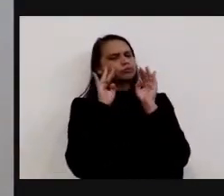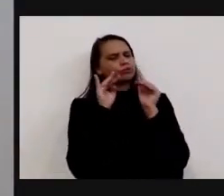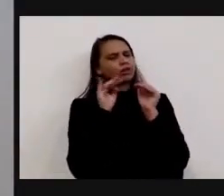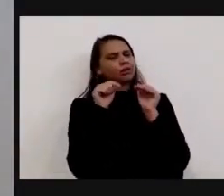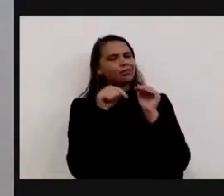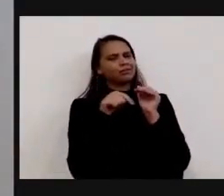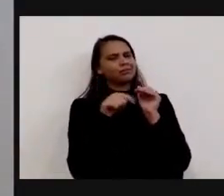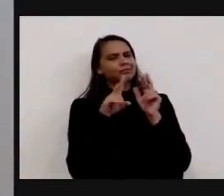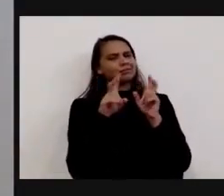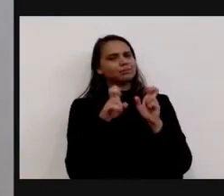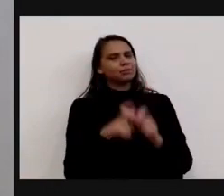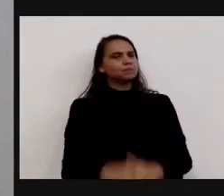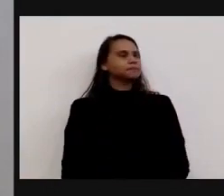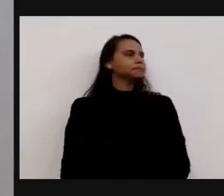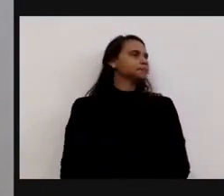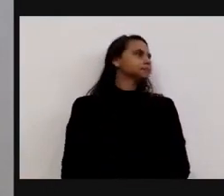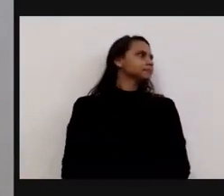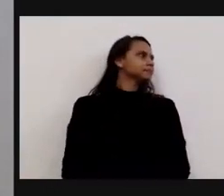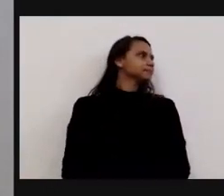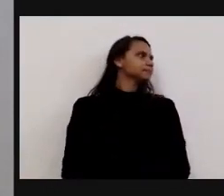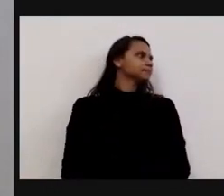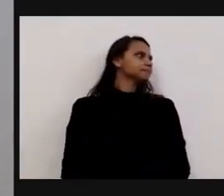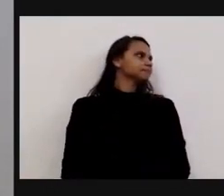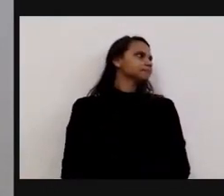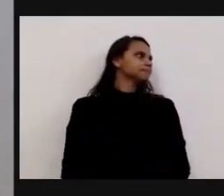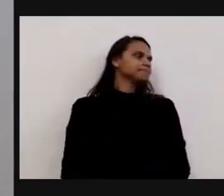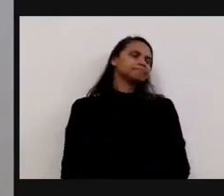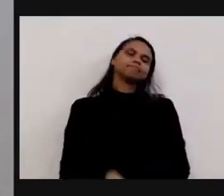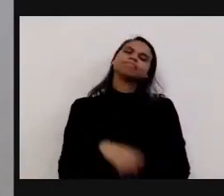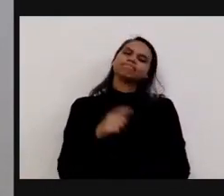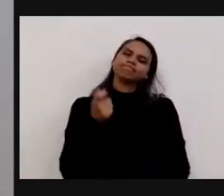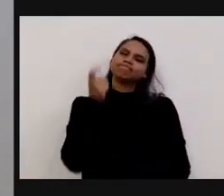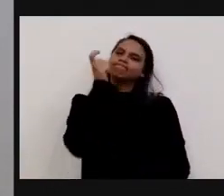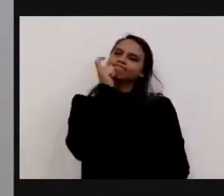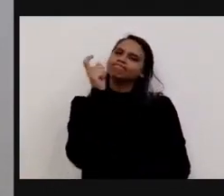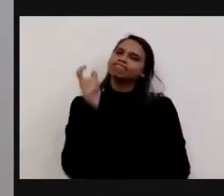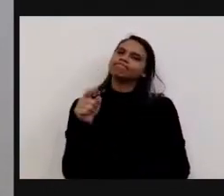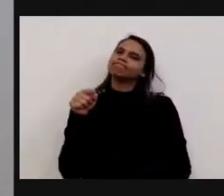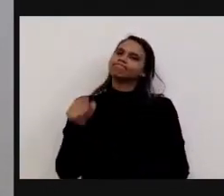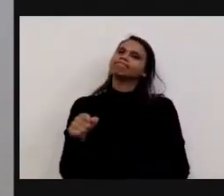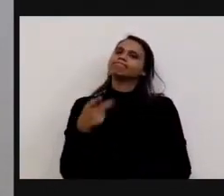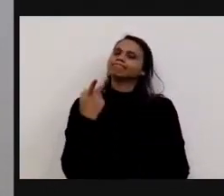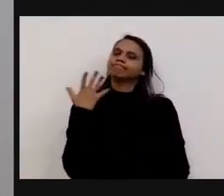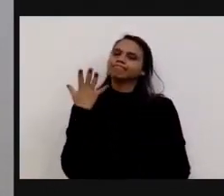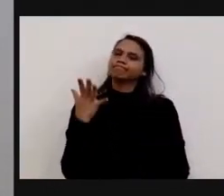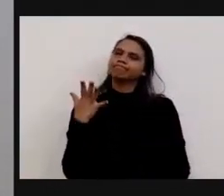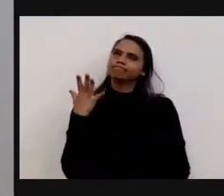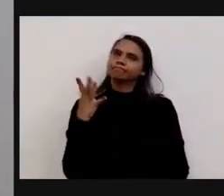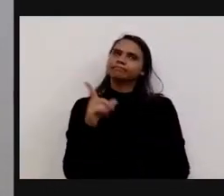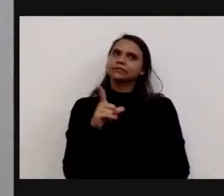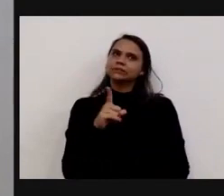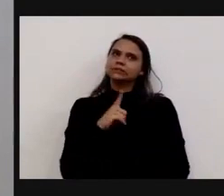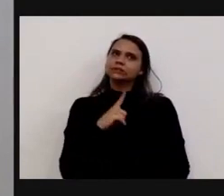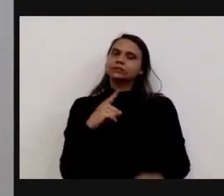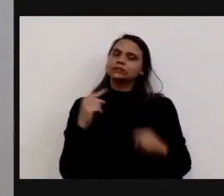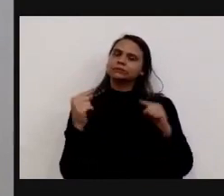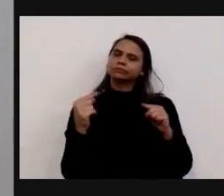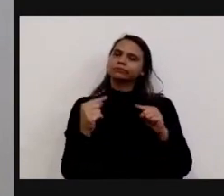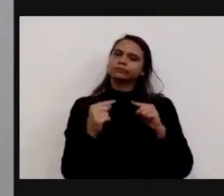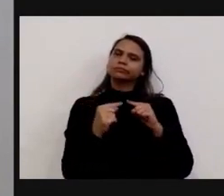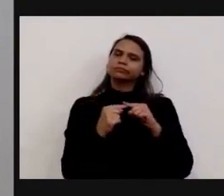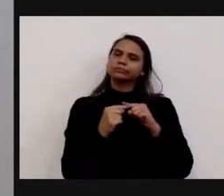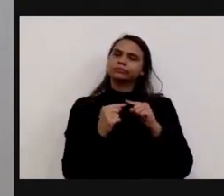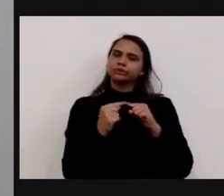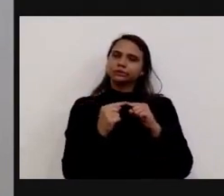lado é interessante esse ponto aí e eu acho que tem muita a ver com com a qualidade